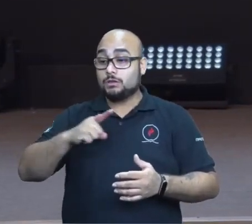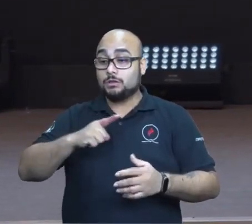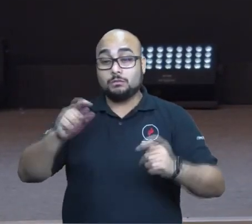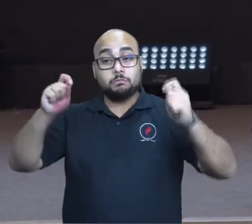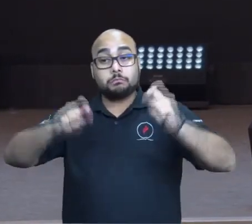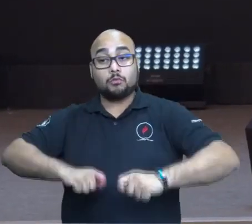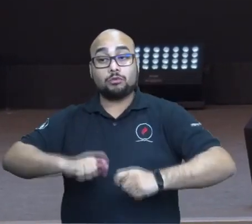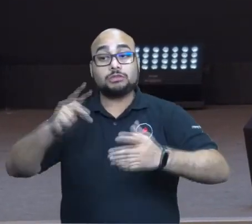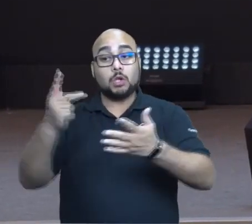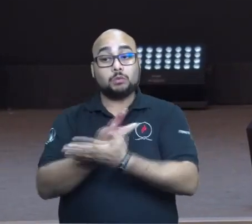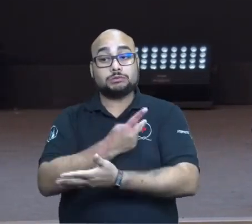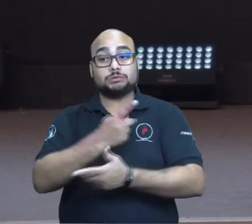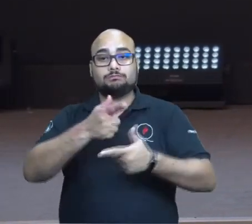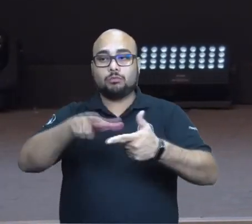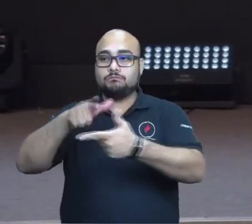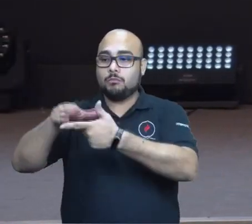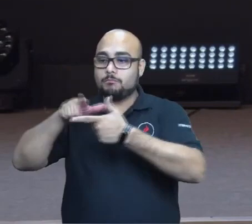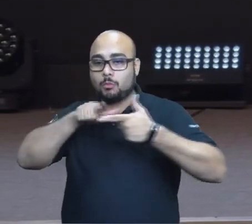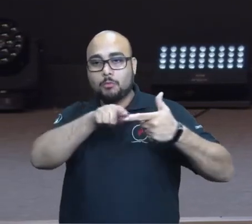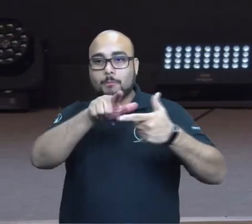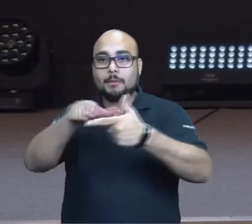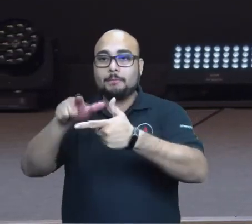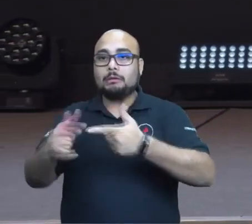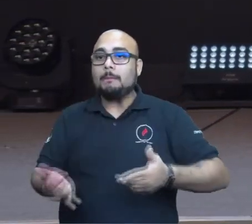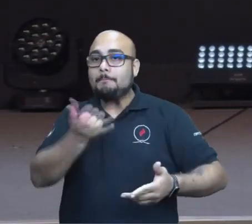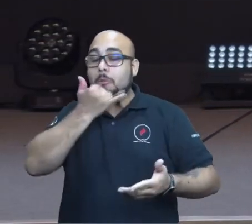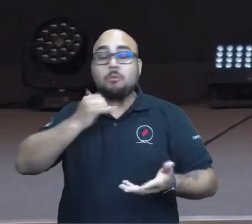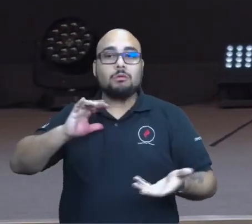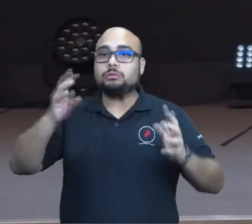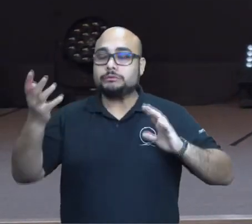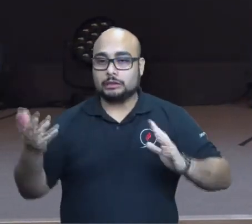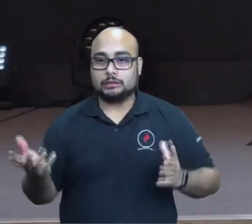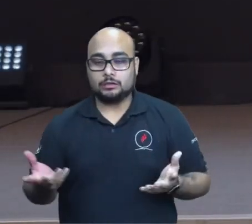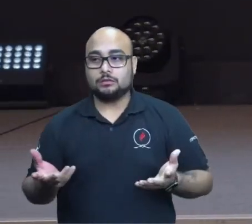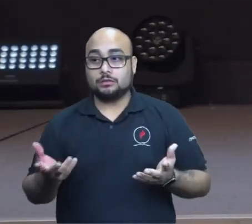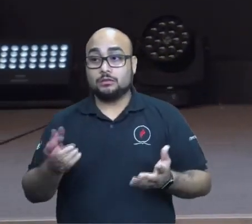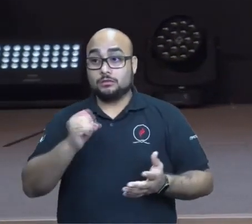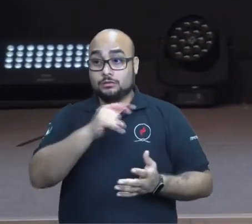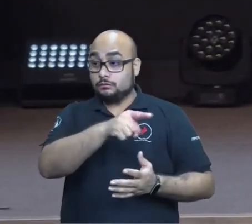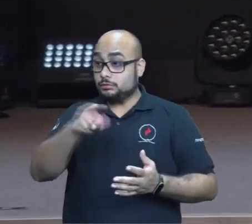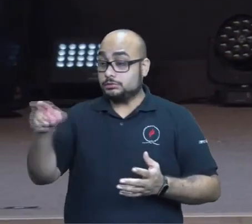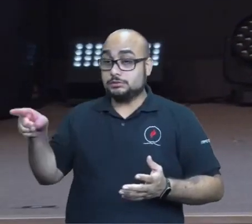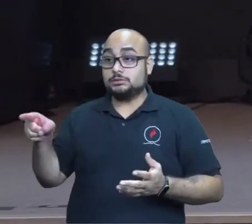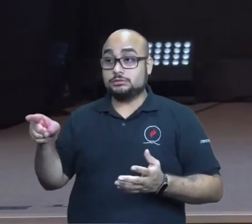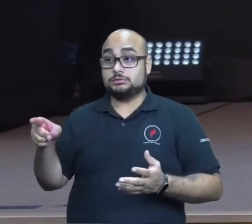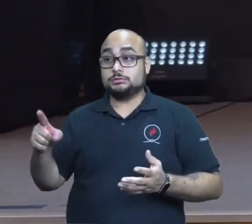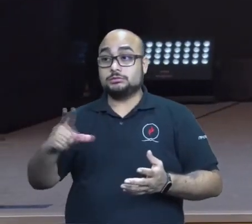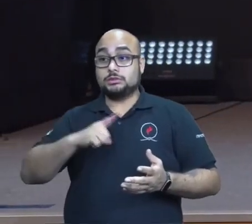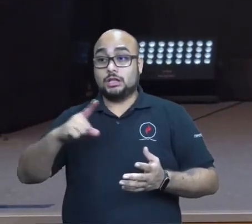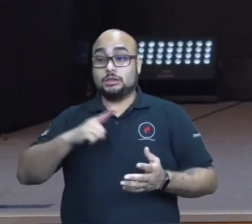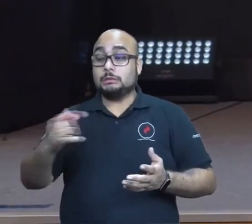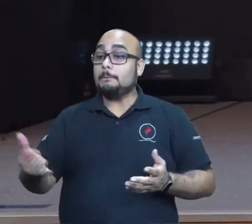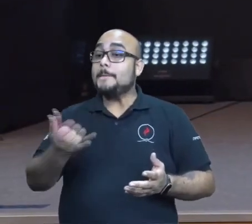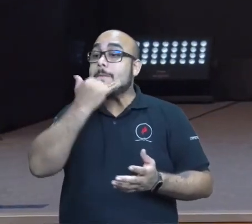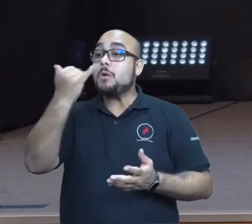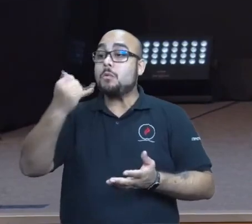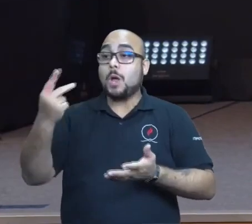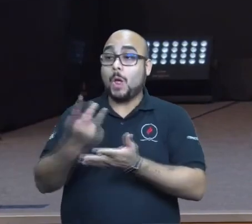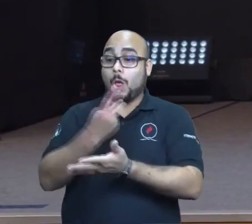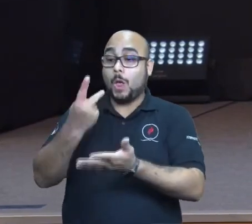problemas de acidentes você não vai ter a mesma incidência mesma